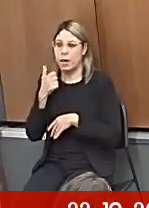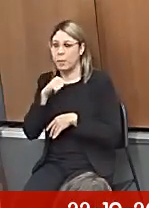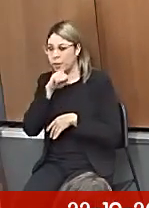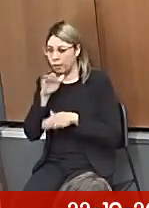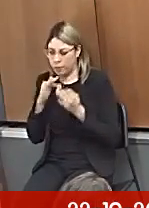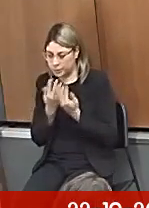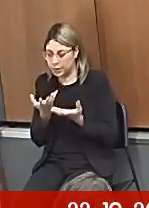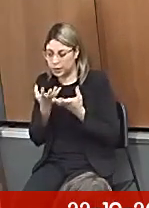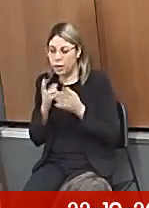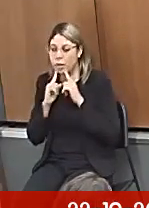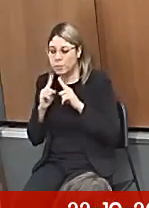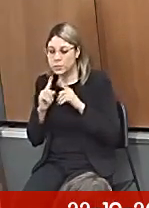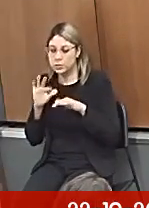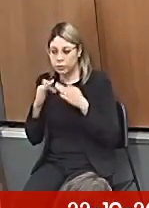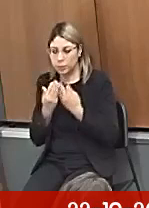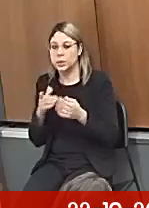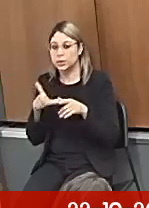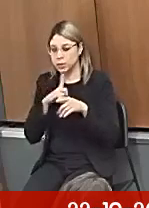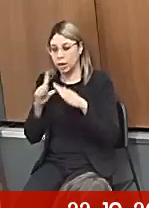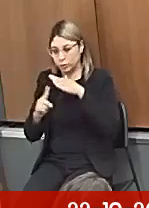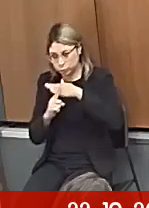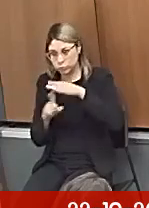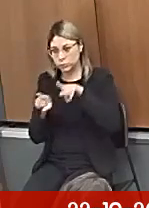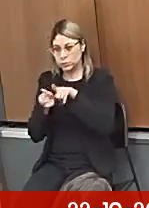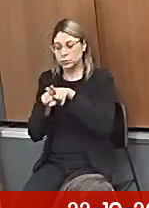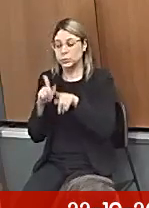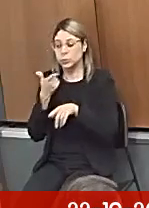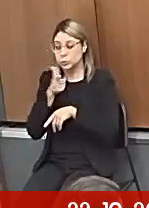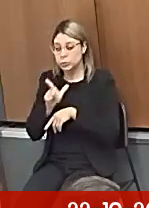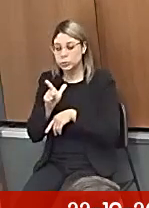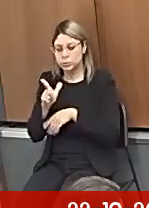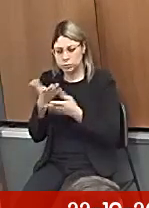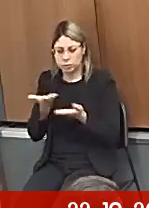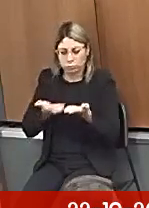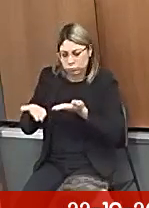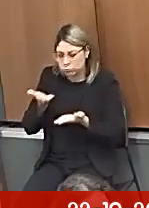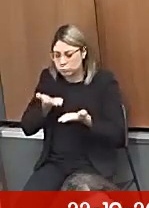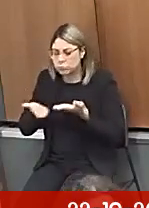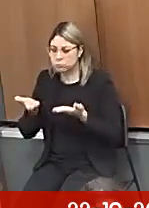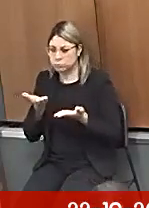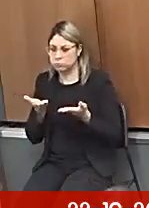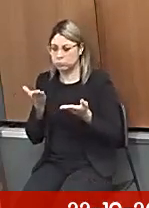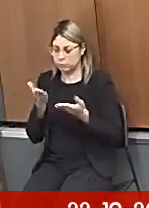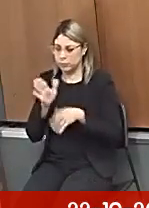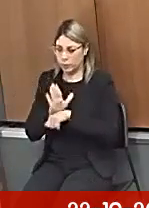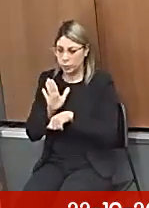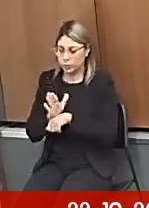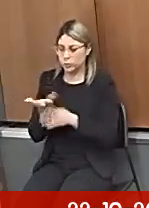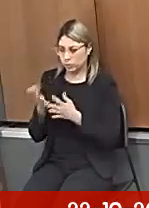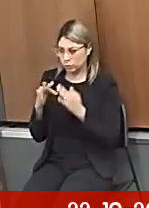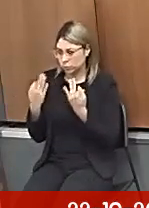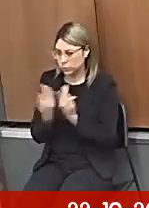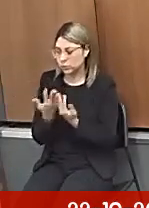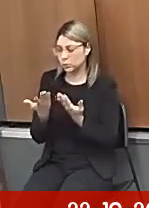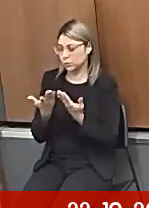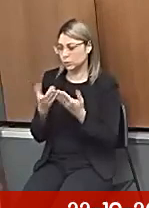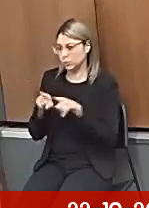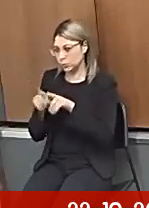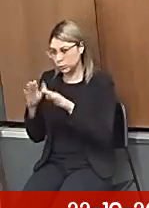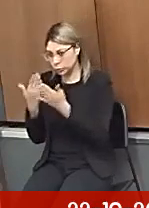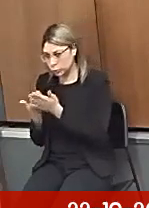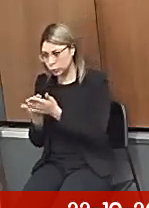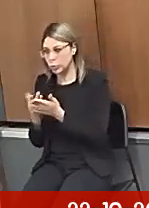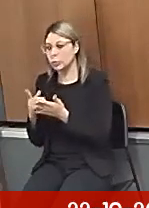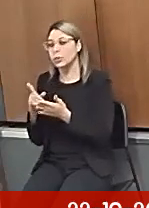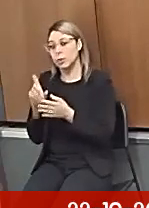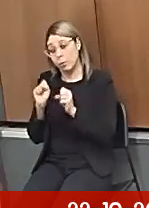com relação à escola, a gente tem atendido também, para que a gente possa também intermediar essas questões, às vezes, de imediato. Então, a gente